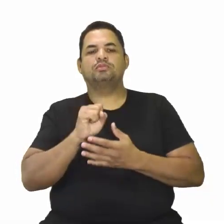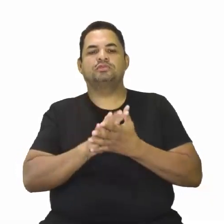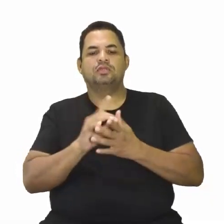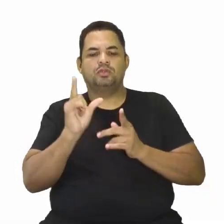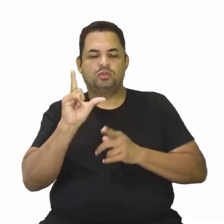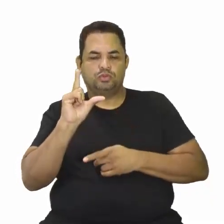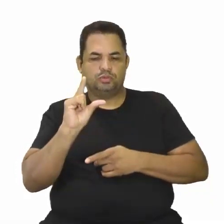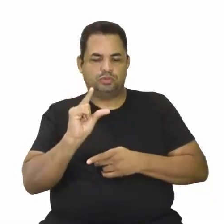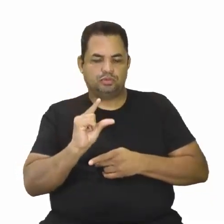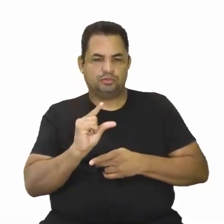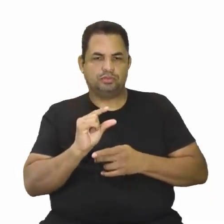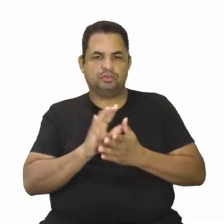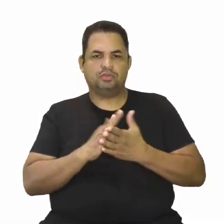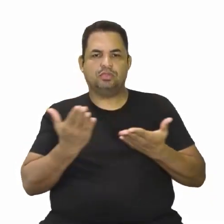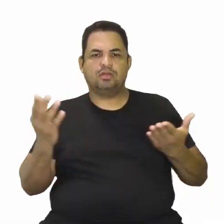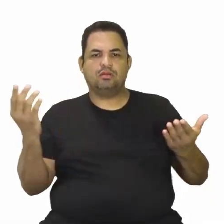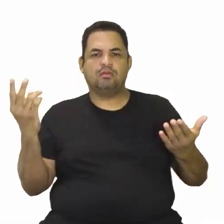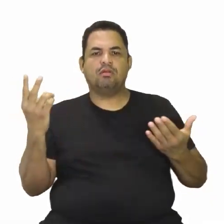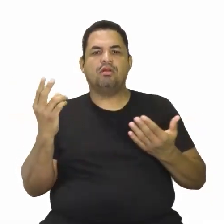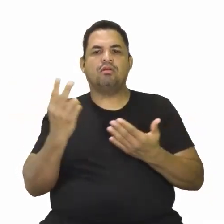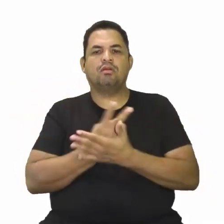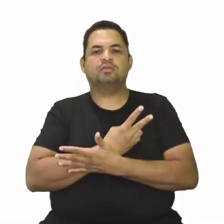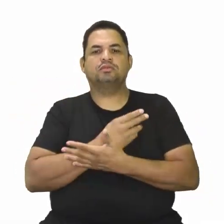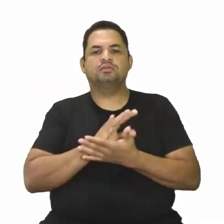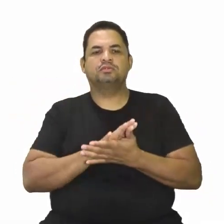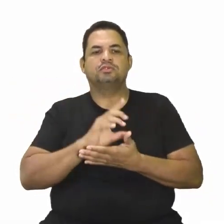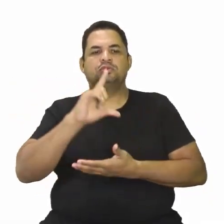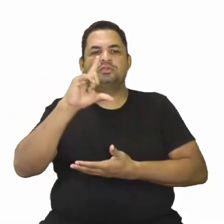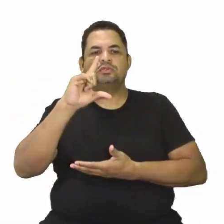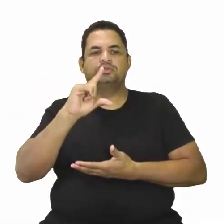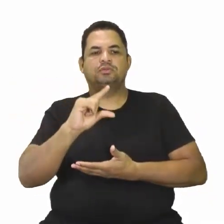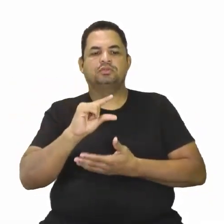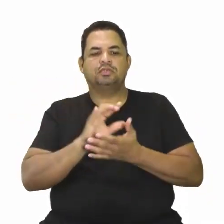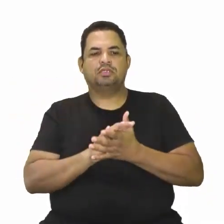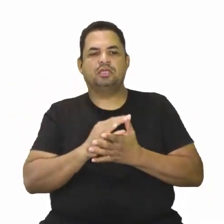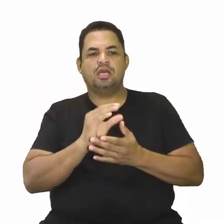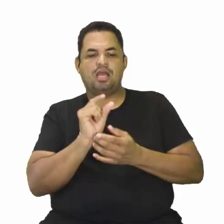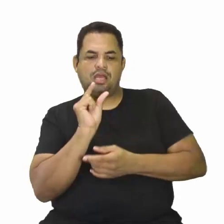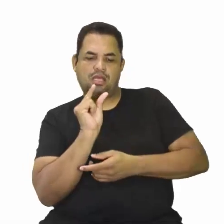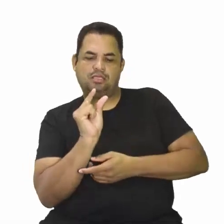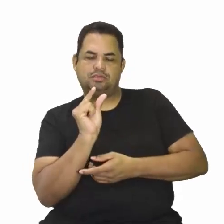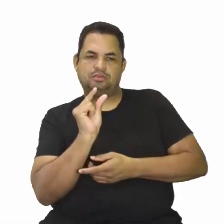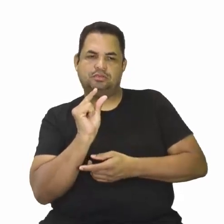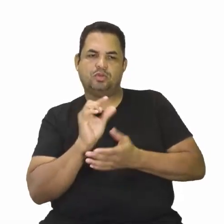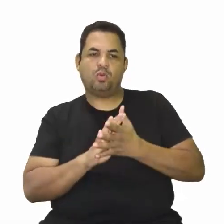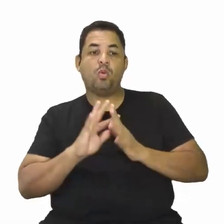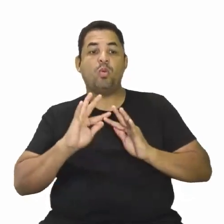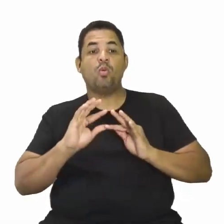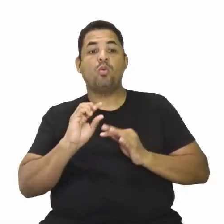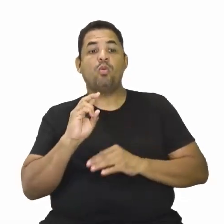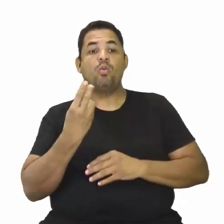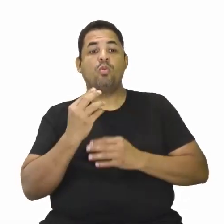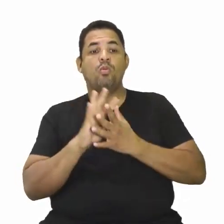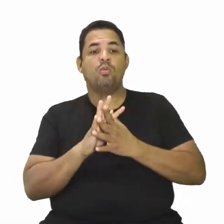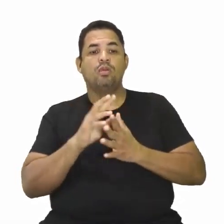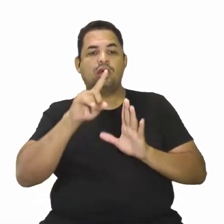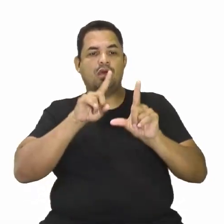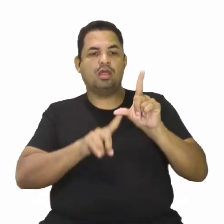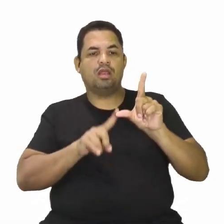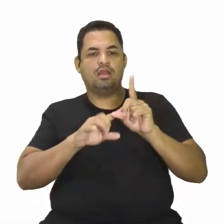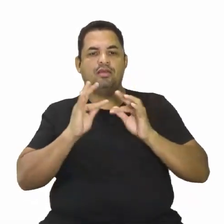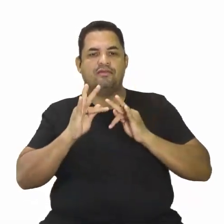reduções que são ocasionadas pela subtração da sílaba ou da letra final da